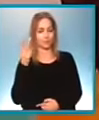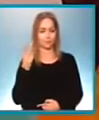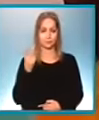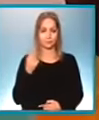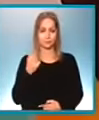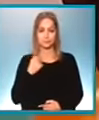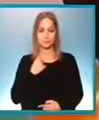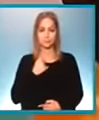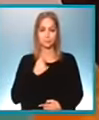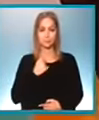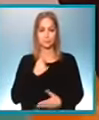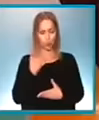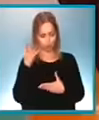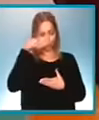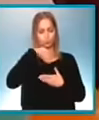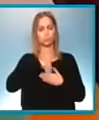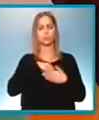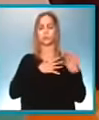Sou do fado,